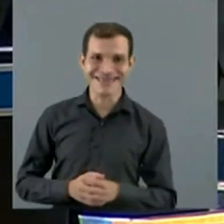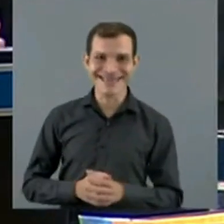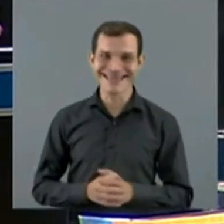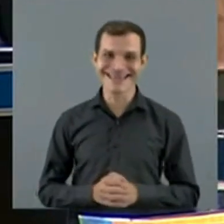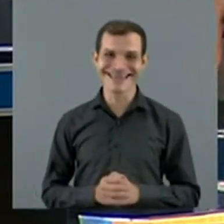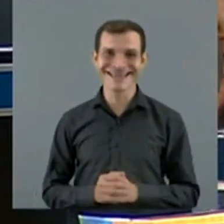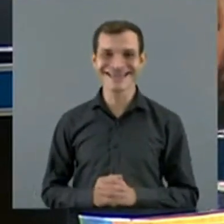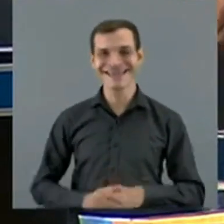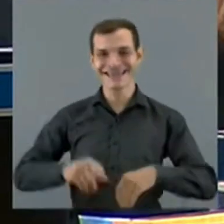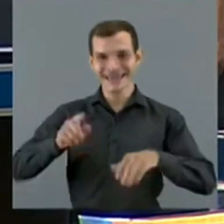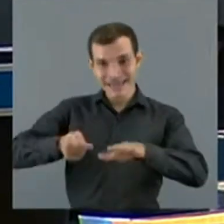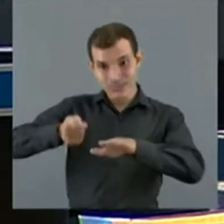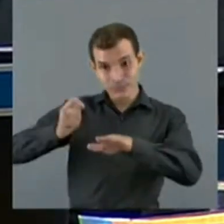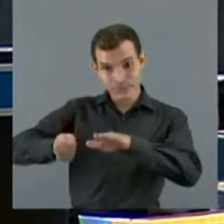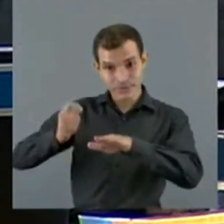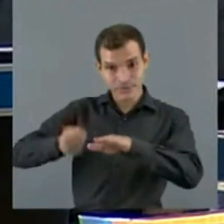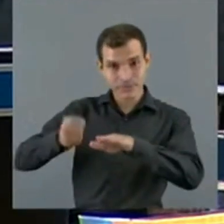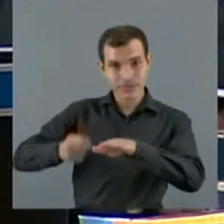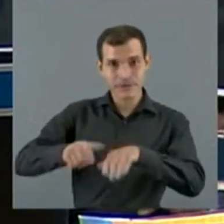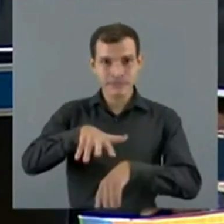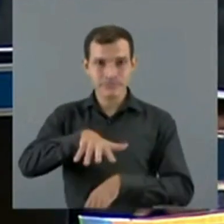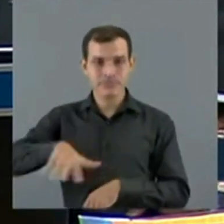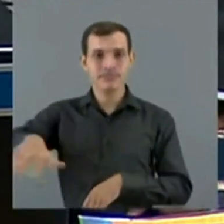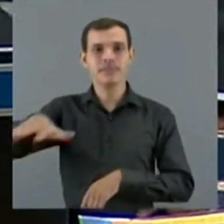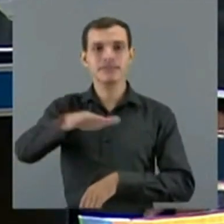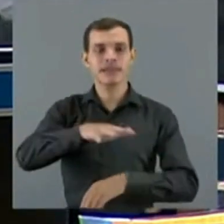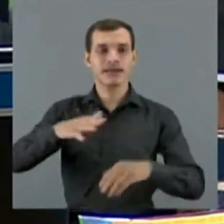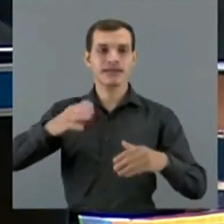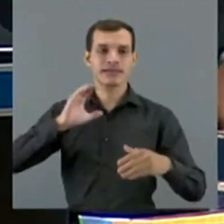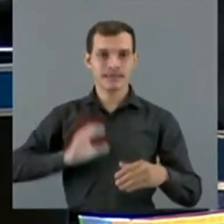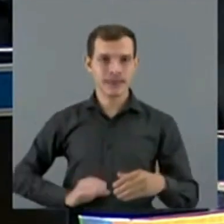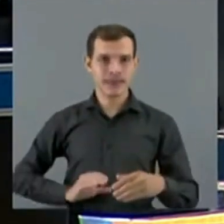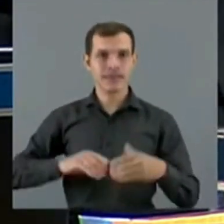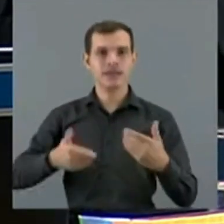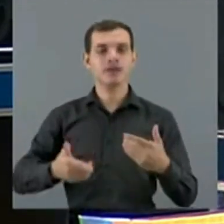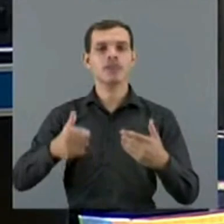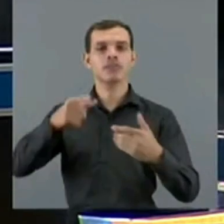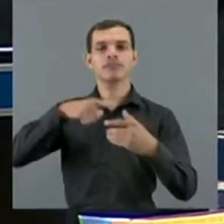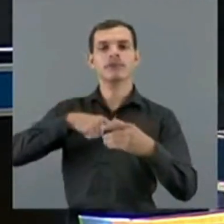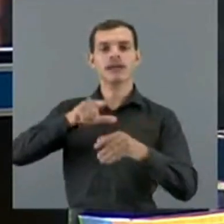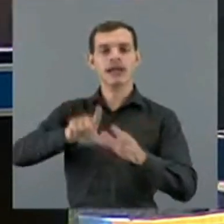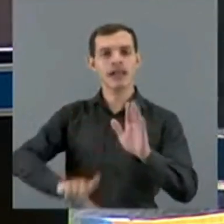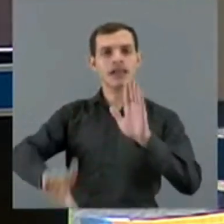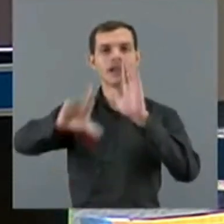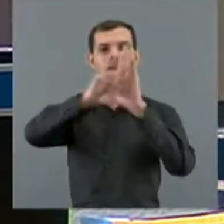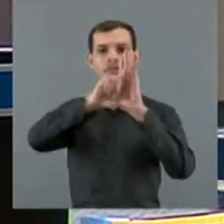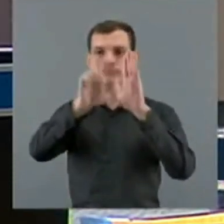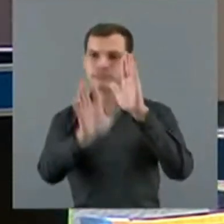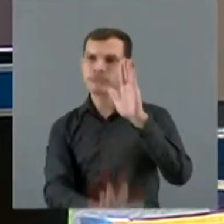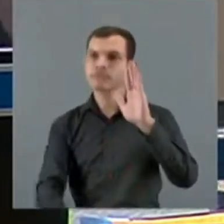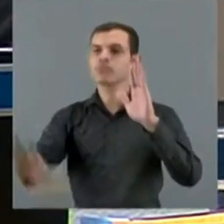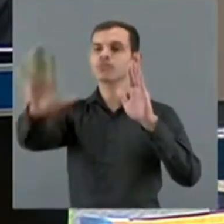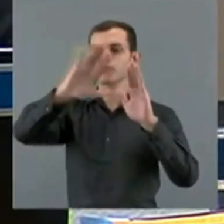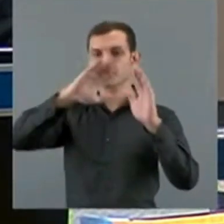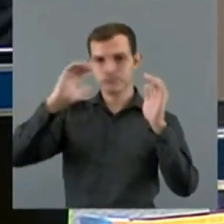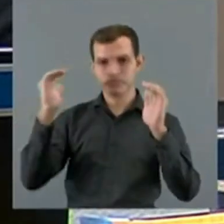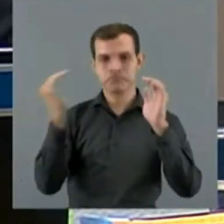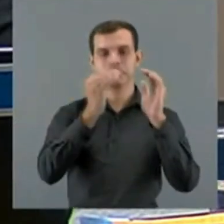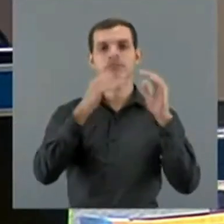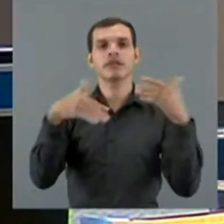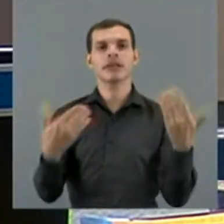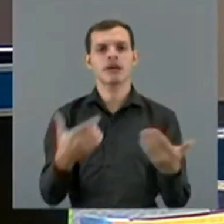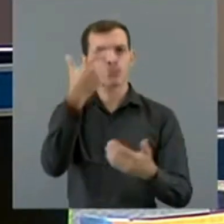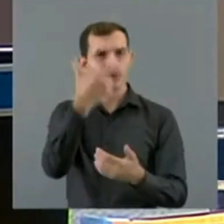por uniformizar a interpretação da lei federal em todo o Brasil. Poderia ser, como